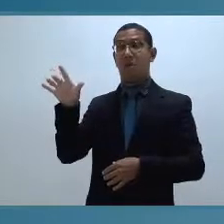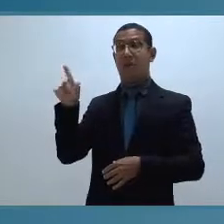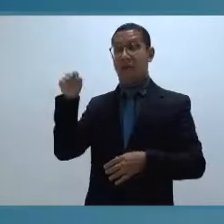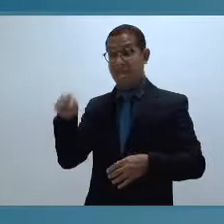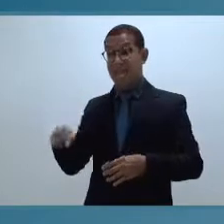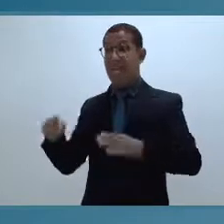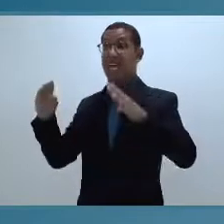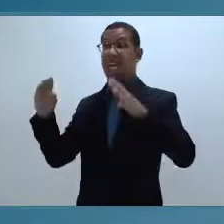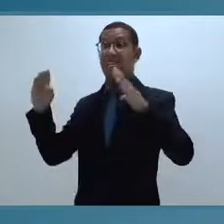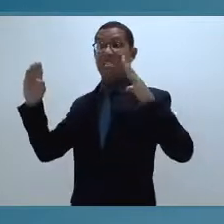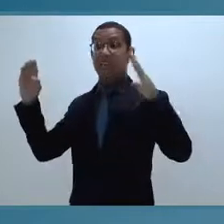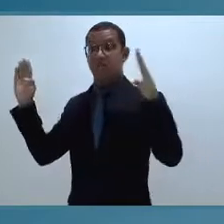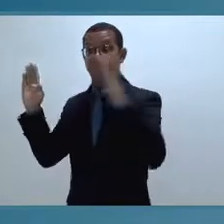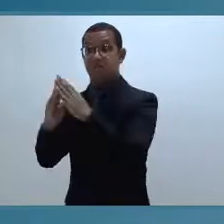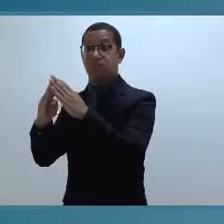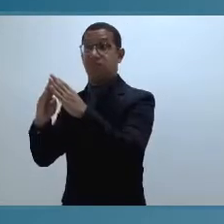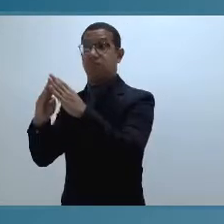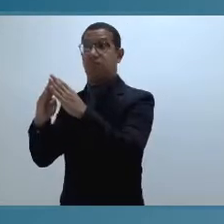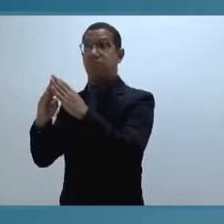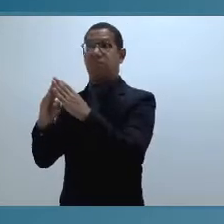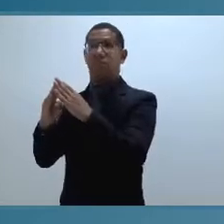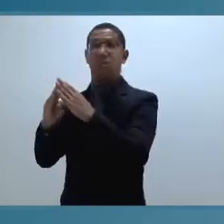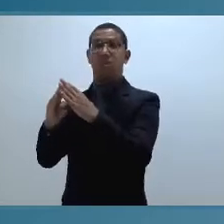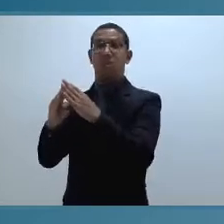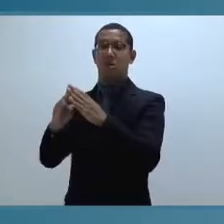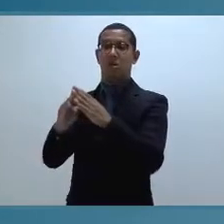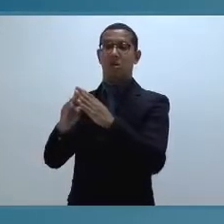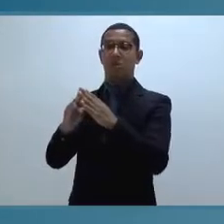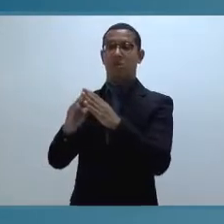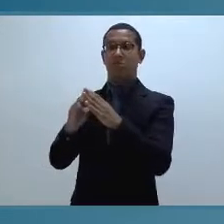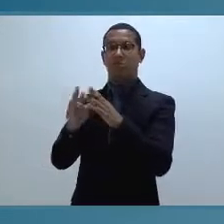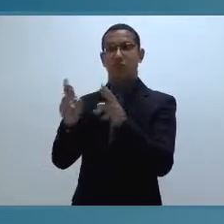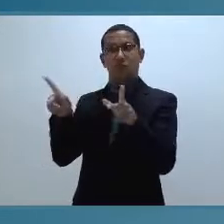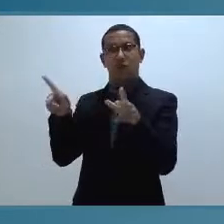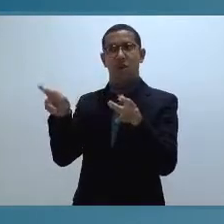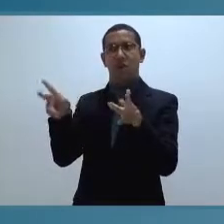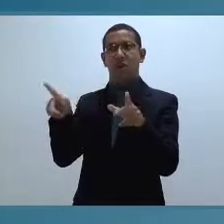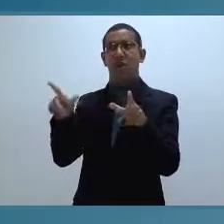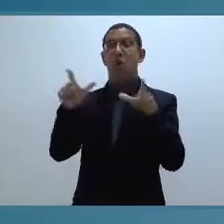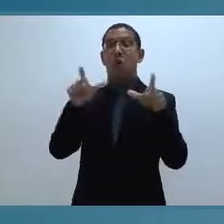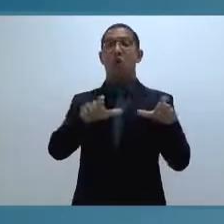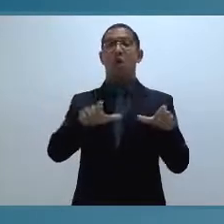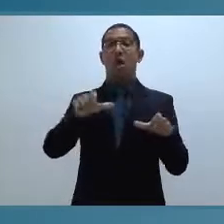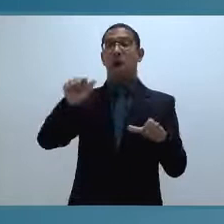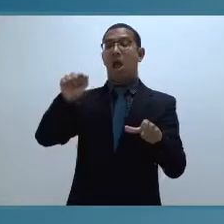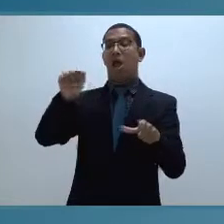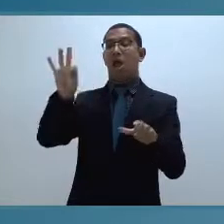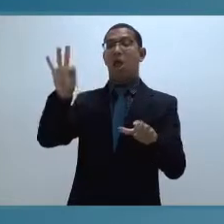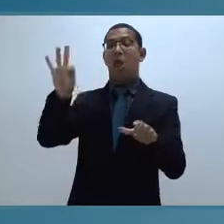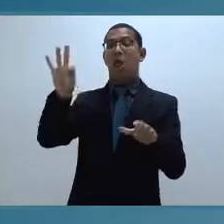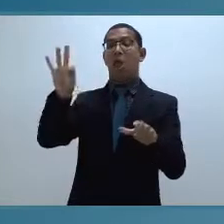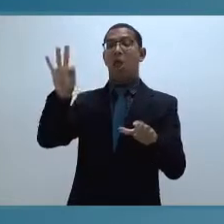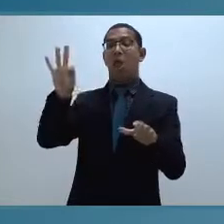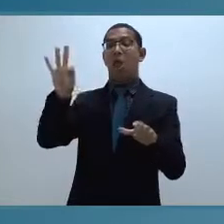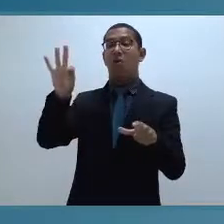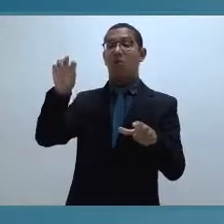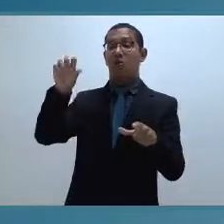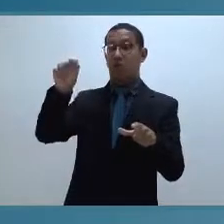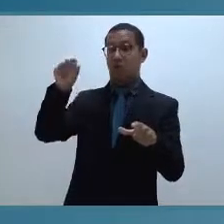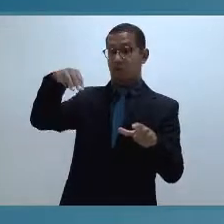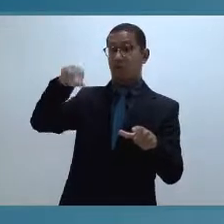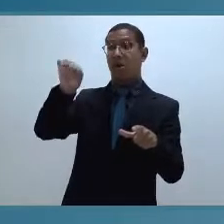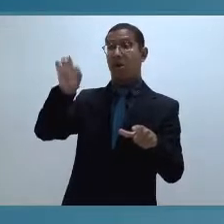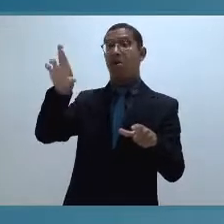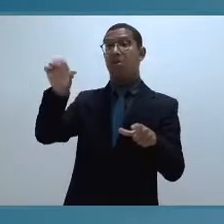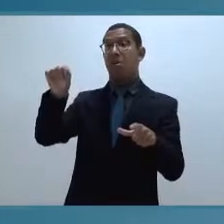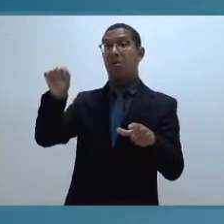residência que se ofende em Nossa Senhora de Altamira, em Vitória do Xingu. A manifestação